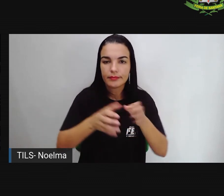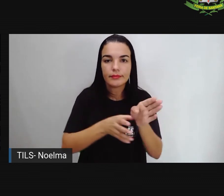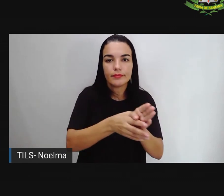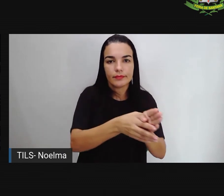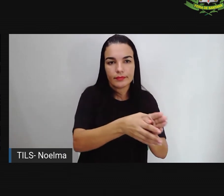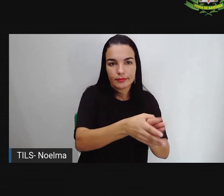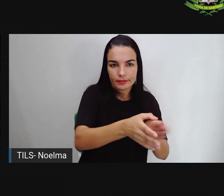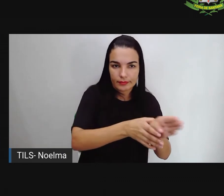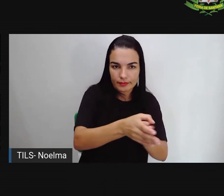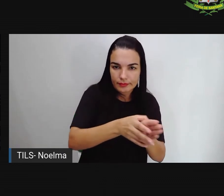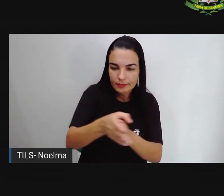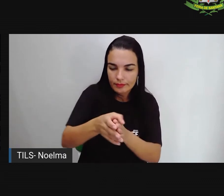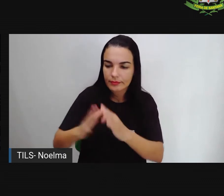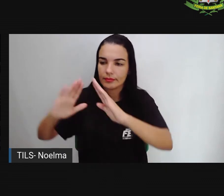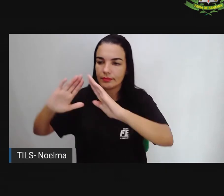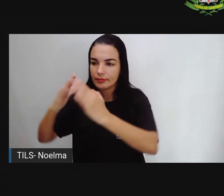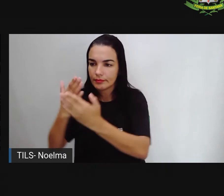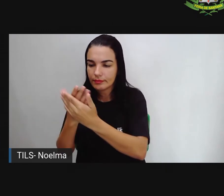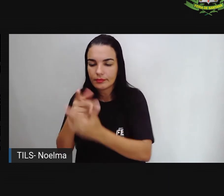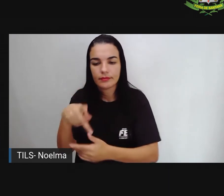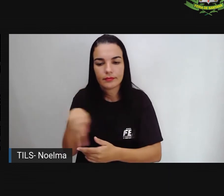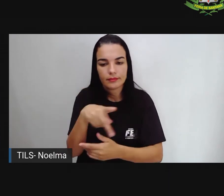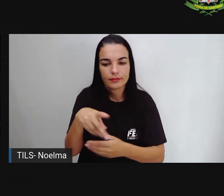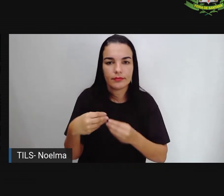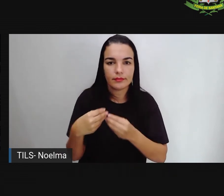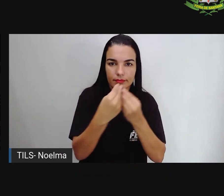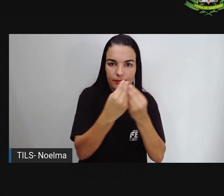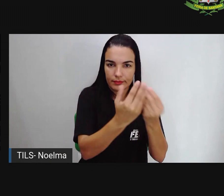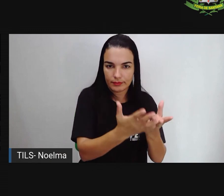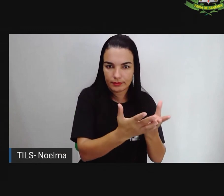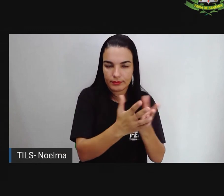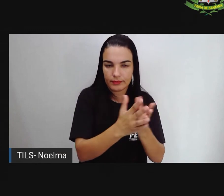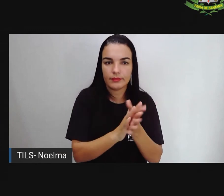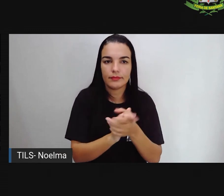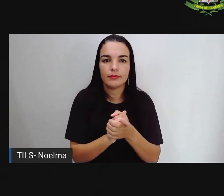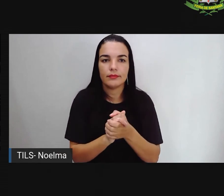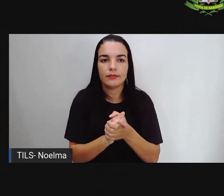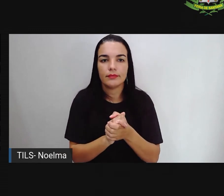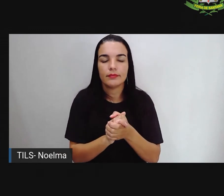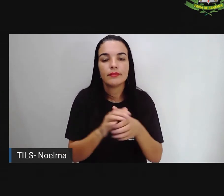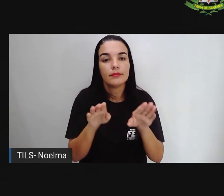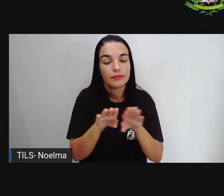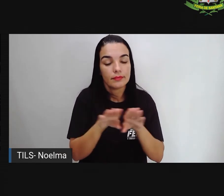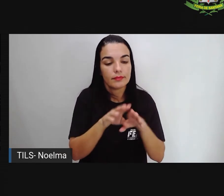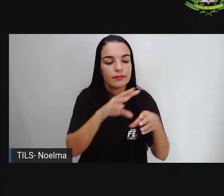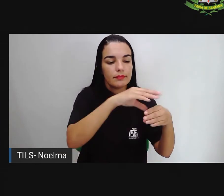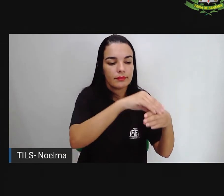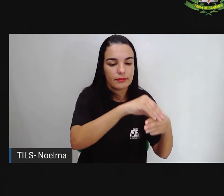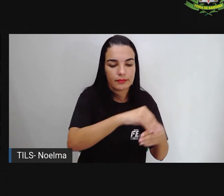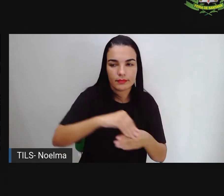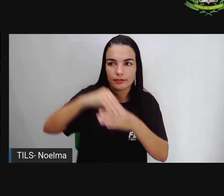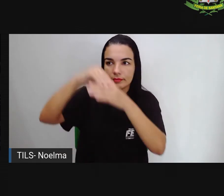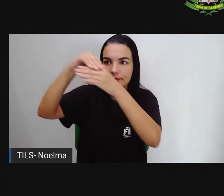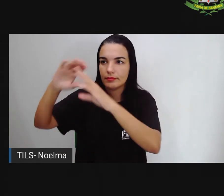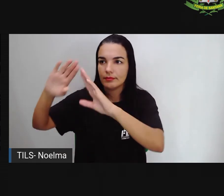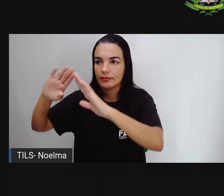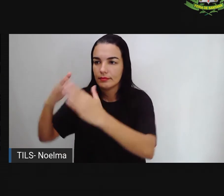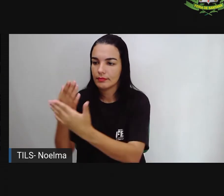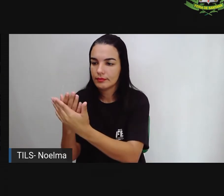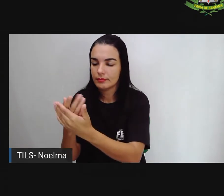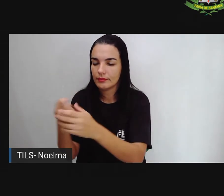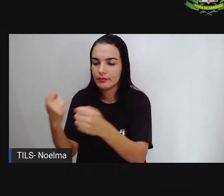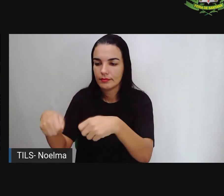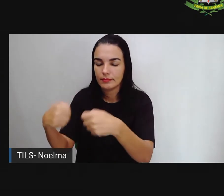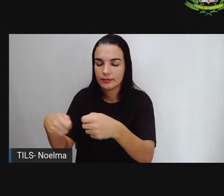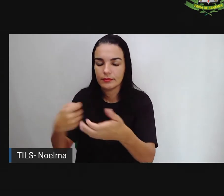orientações que foram dadas aí por seus professores, certo? E entregue às escolas de vocês, que os professores irão fazer